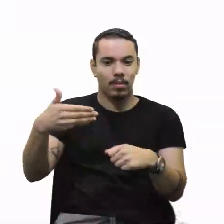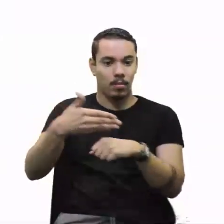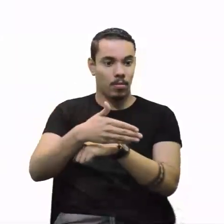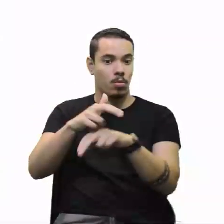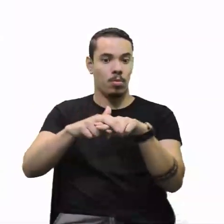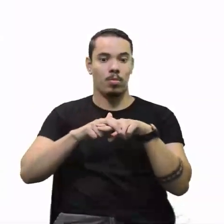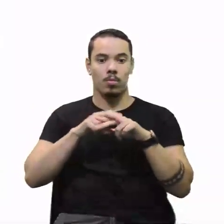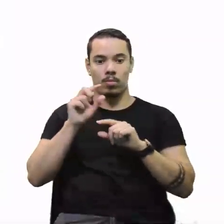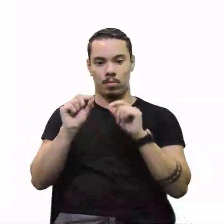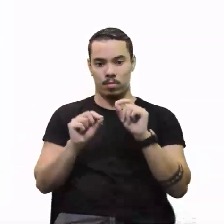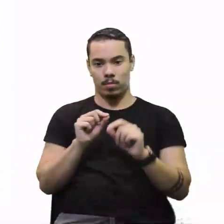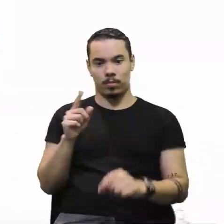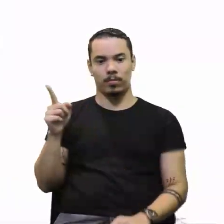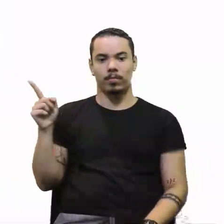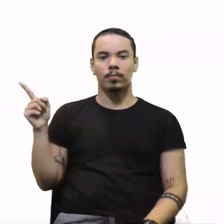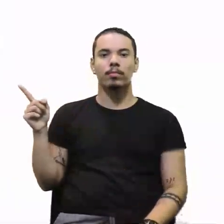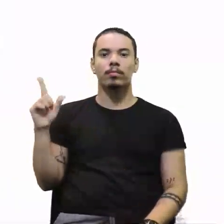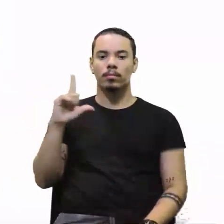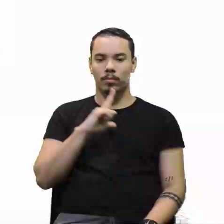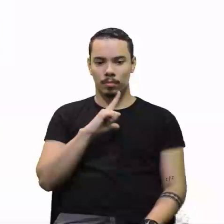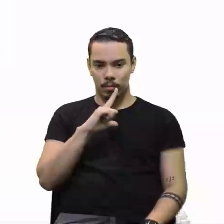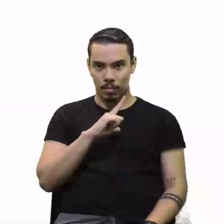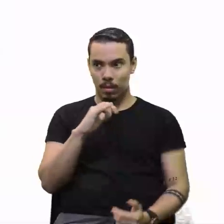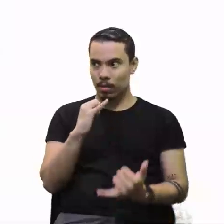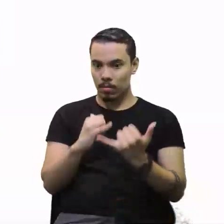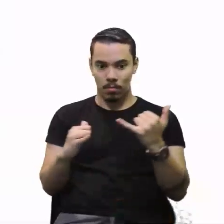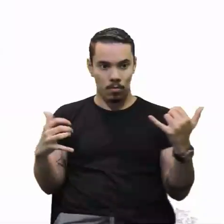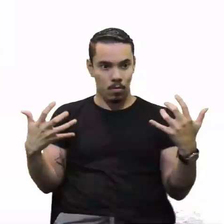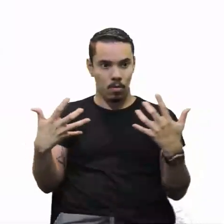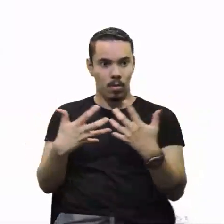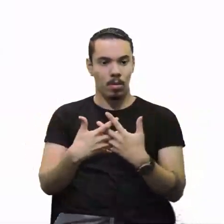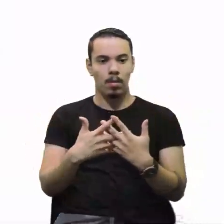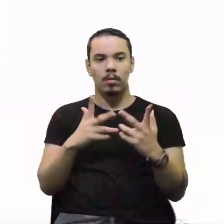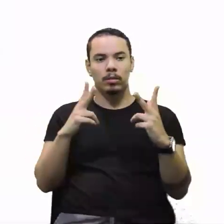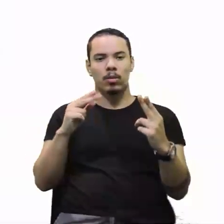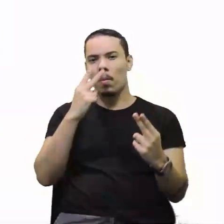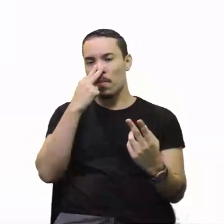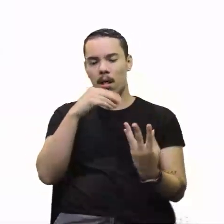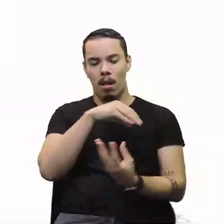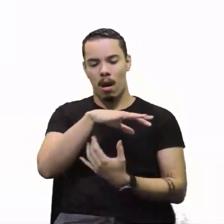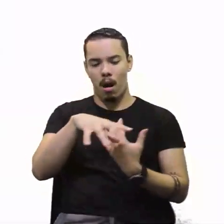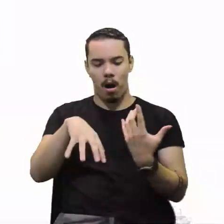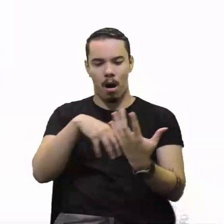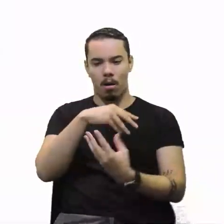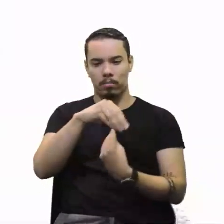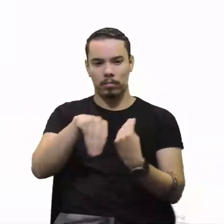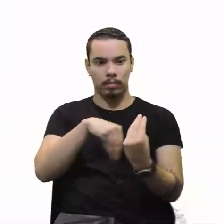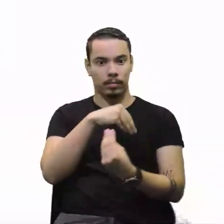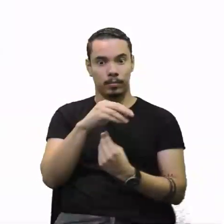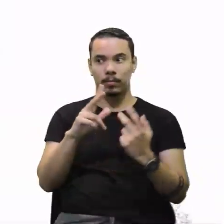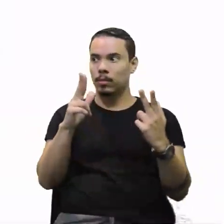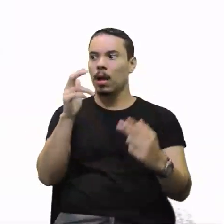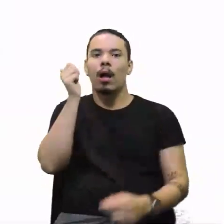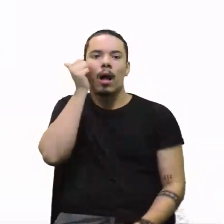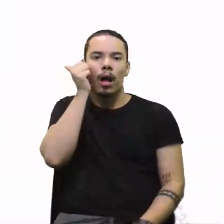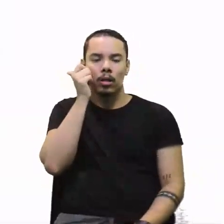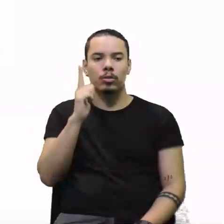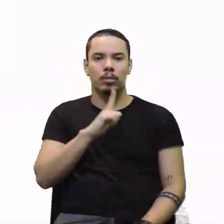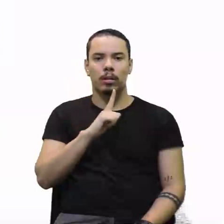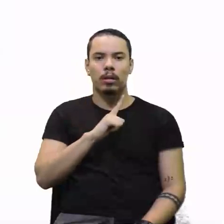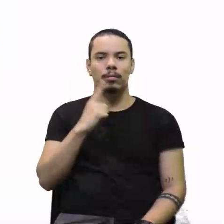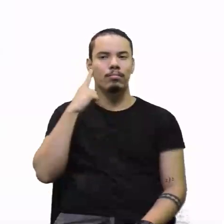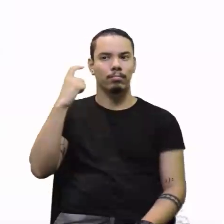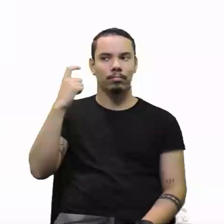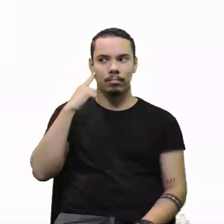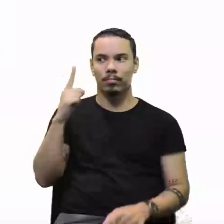Então, terem frequências próximas pode, como se embaralhasse, né? Isso. E aí, até rádio, às vezes você tem